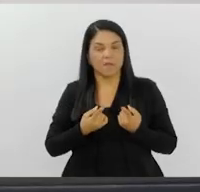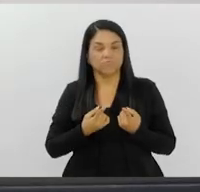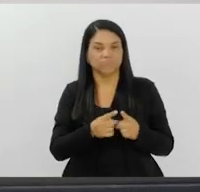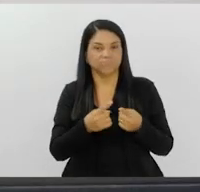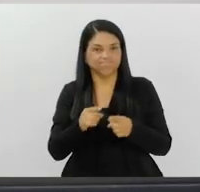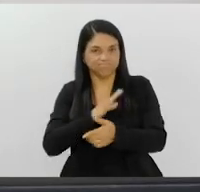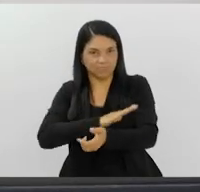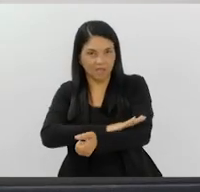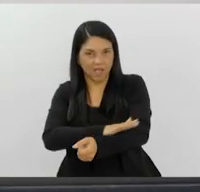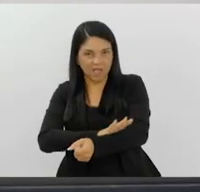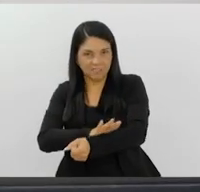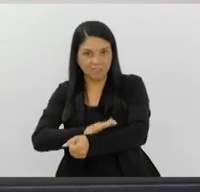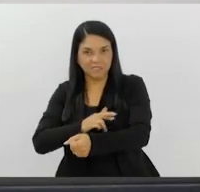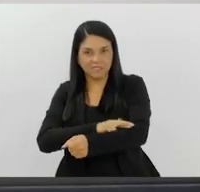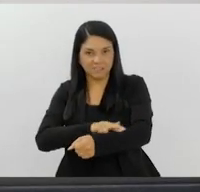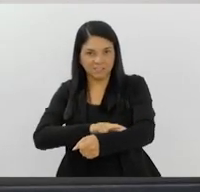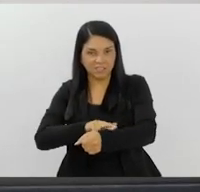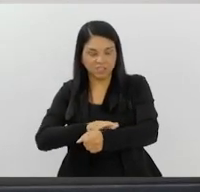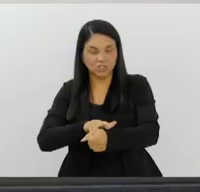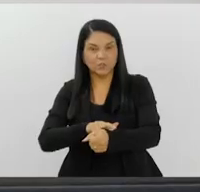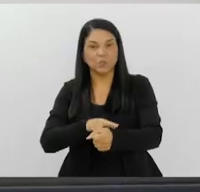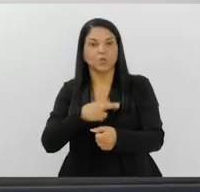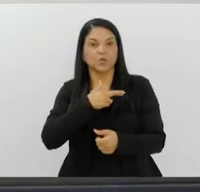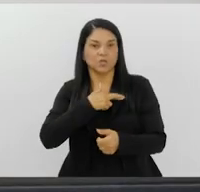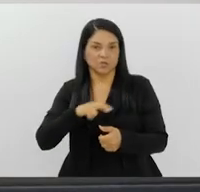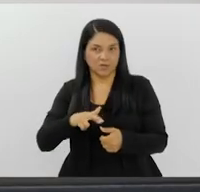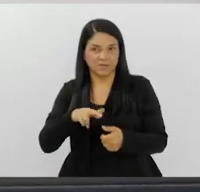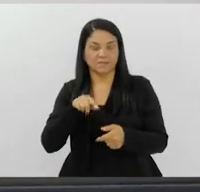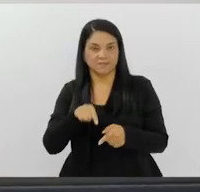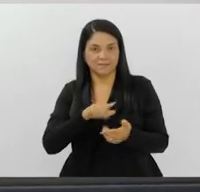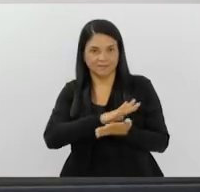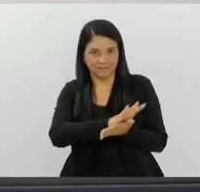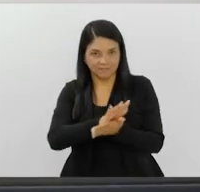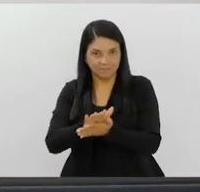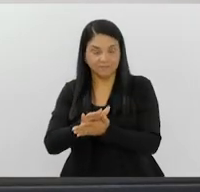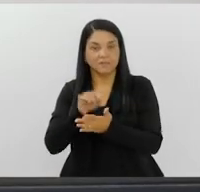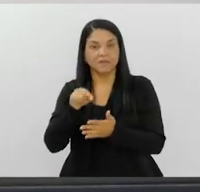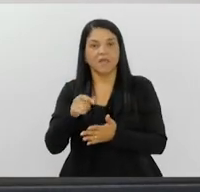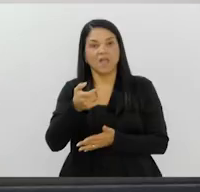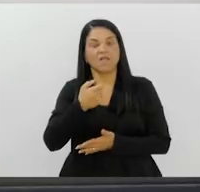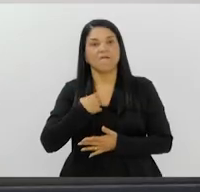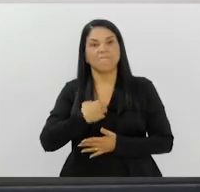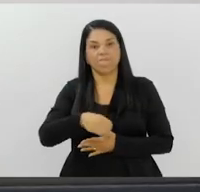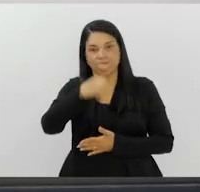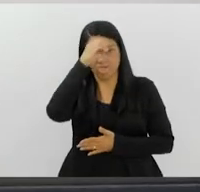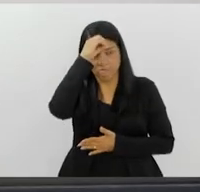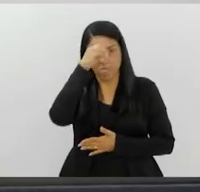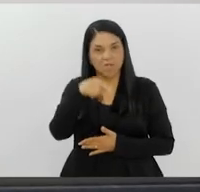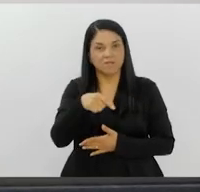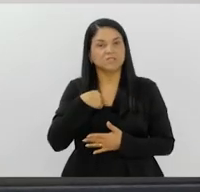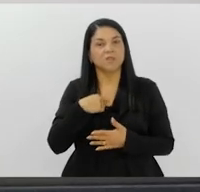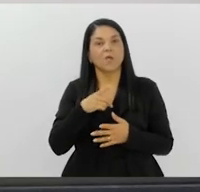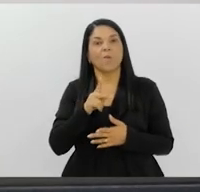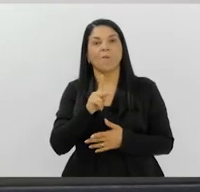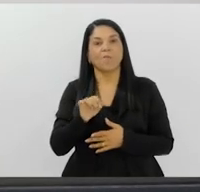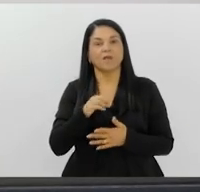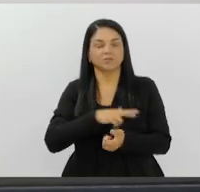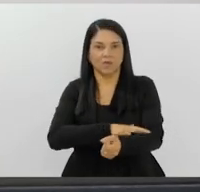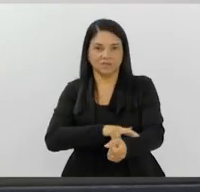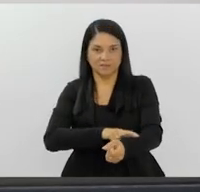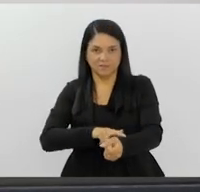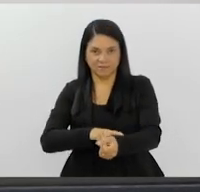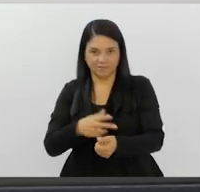conhecimento A ignorância é a mãe da discriminação é o pai do racismo Joelson por